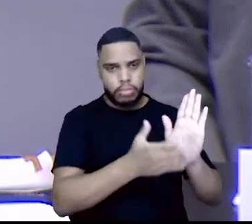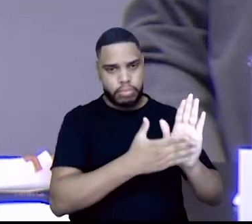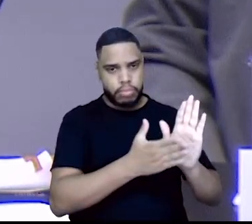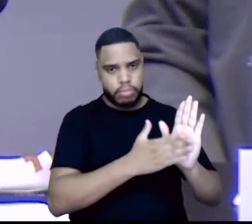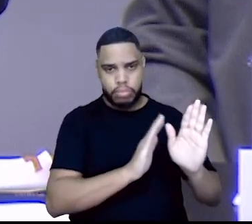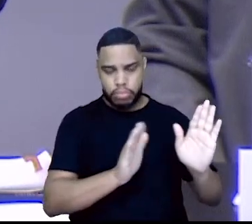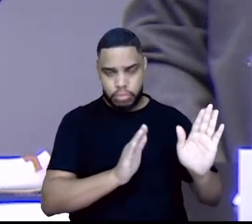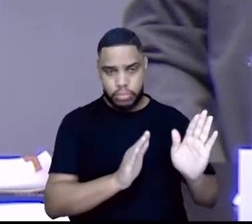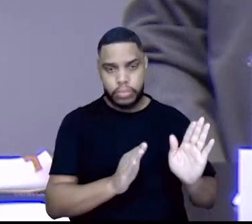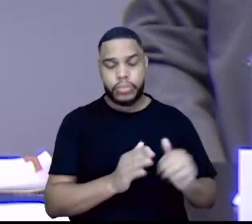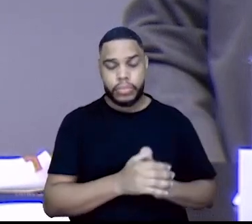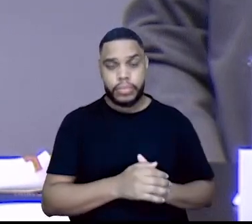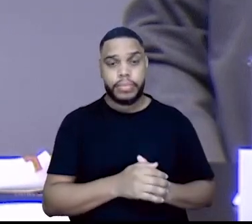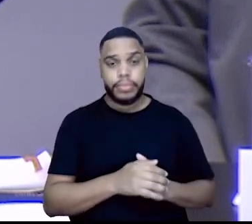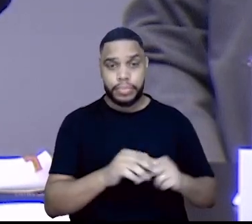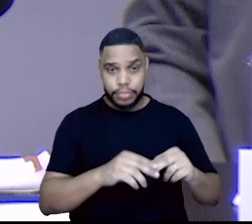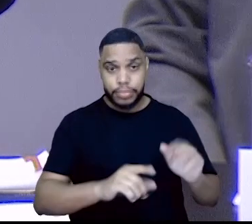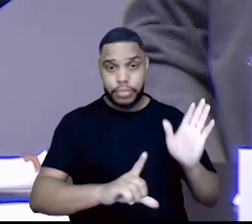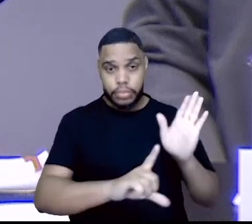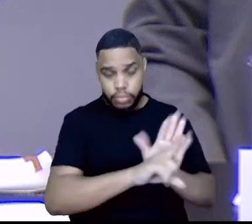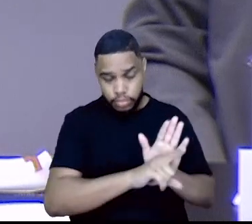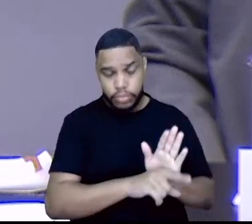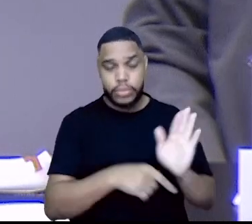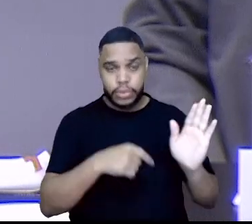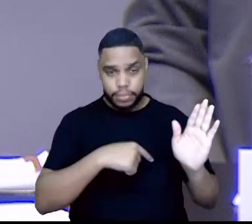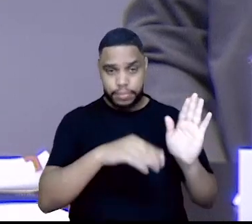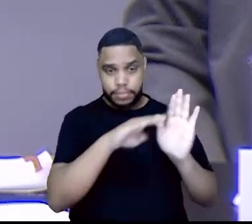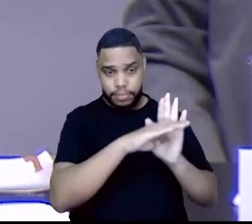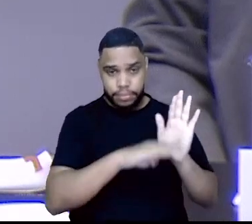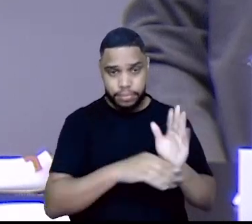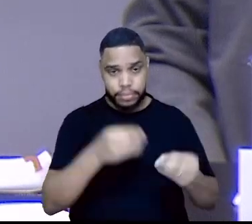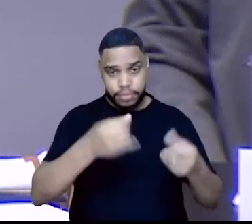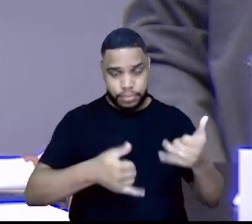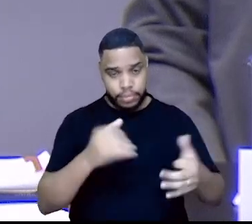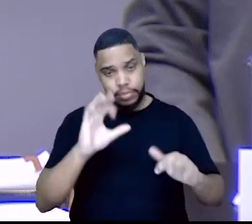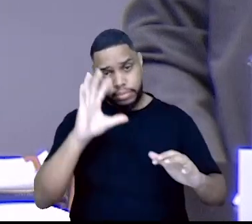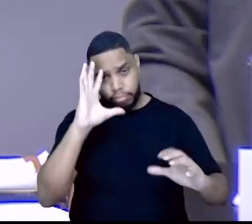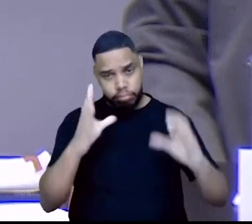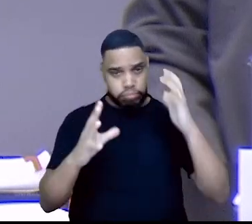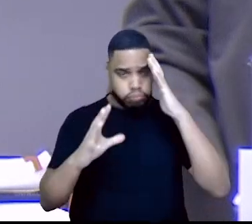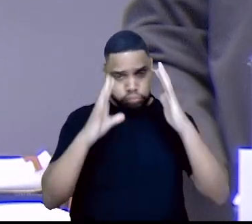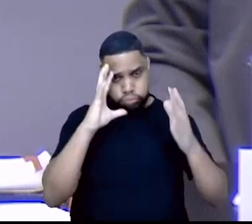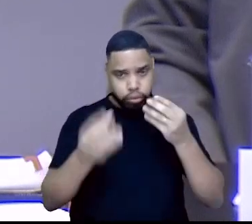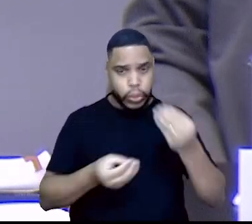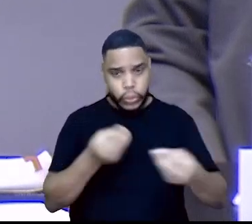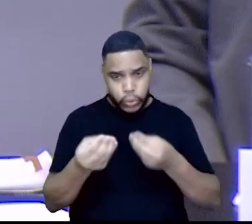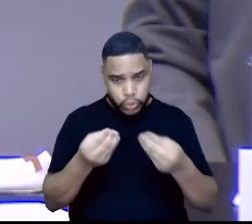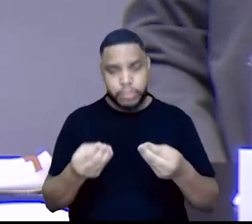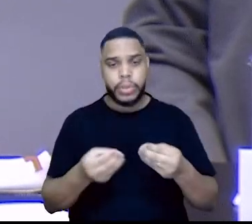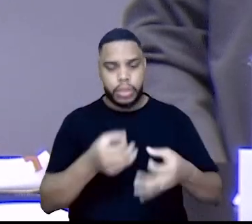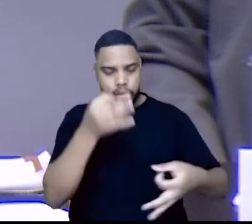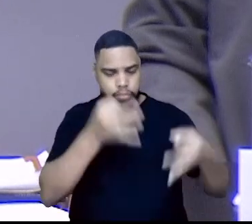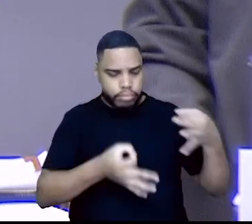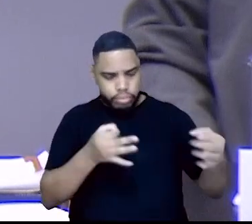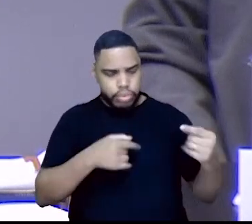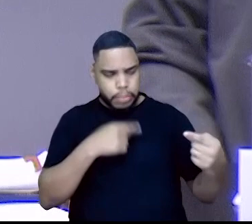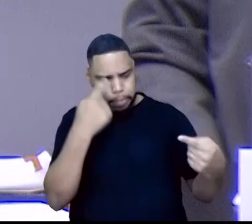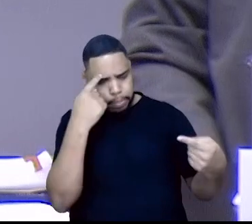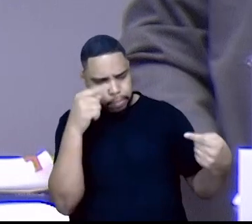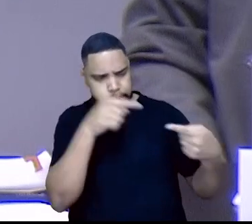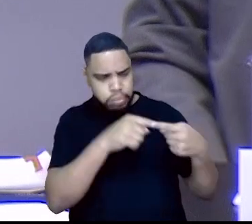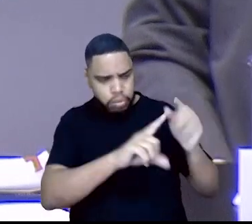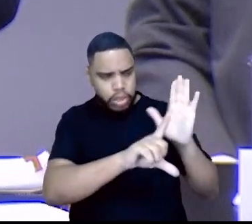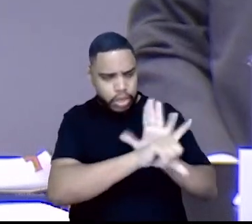E, com base na lei, com a norma que previa as soluções abstratas, o juiz enquadrava o caso